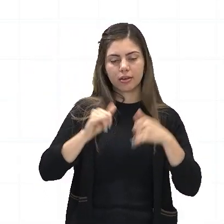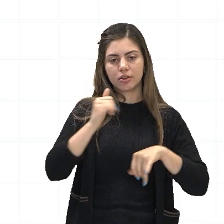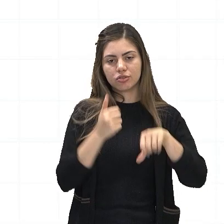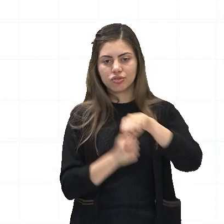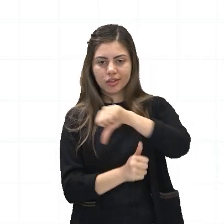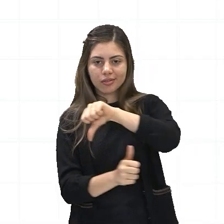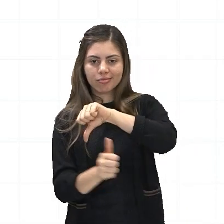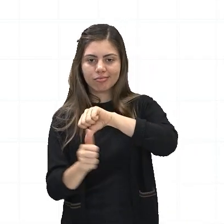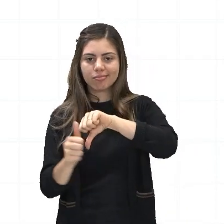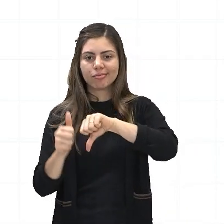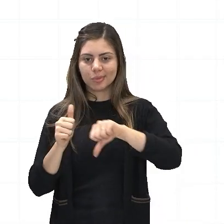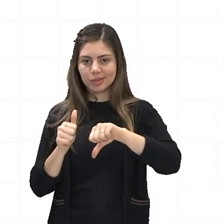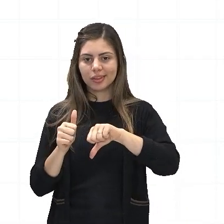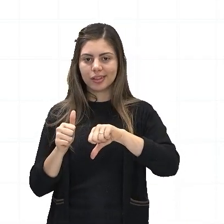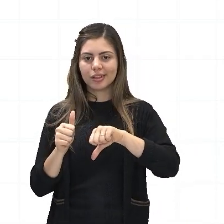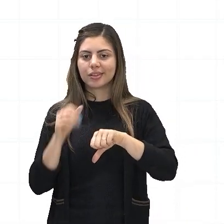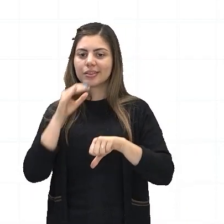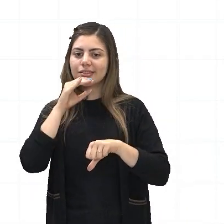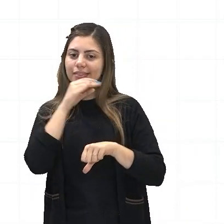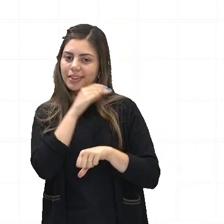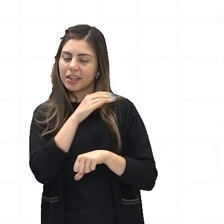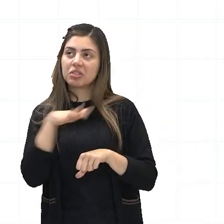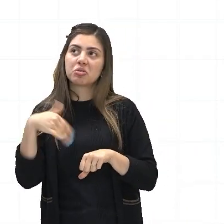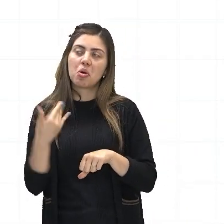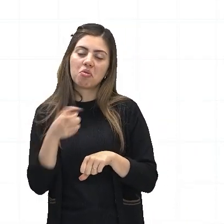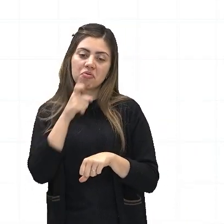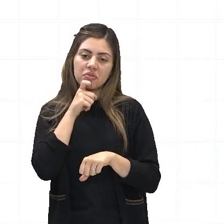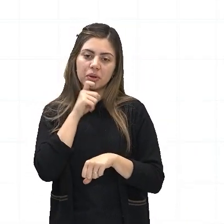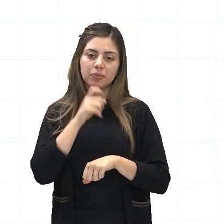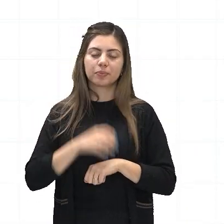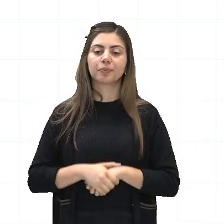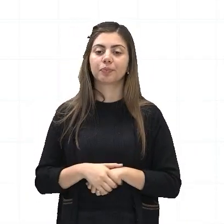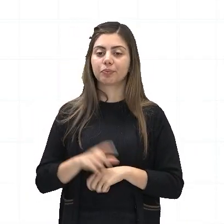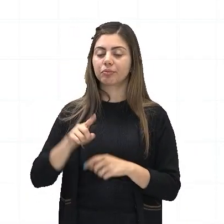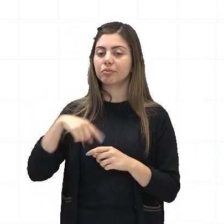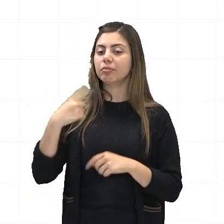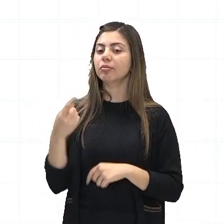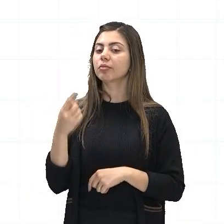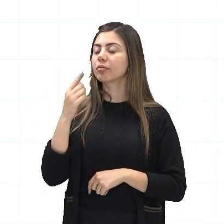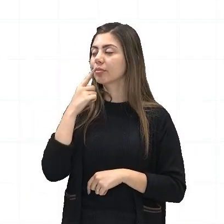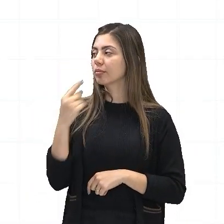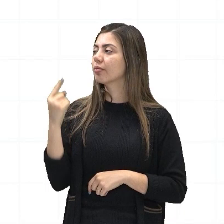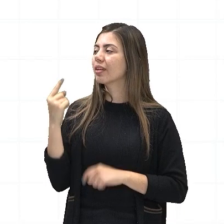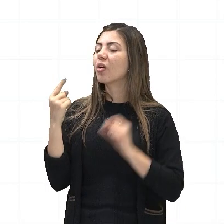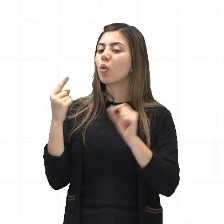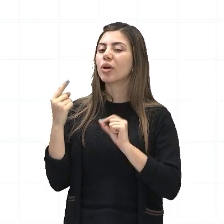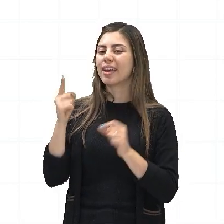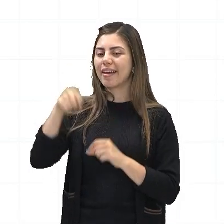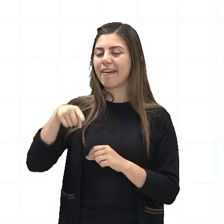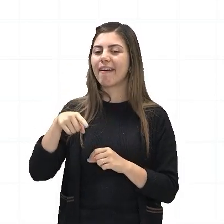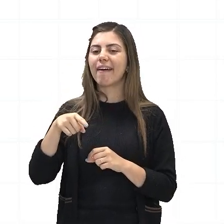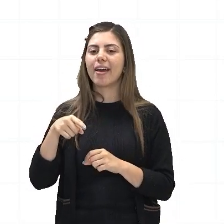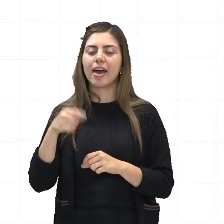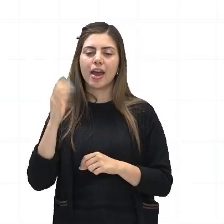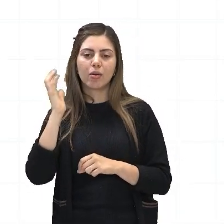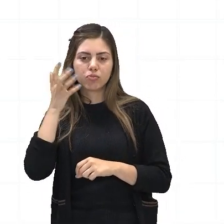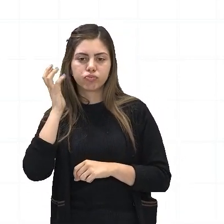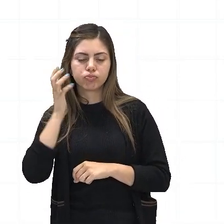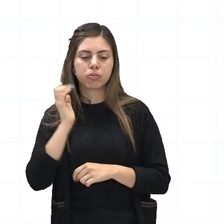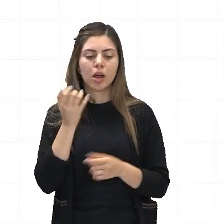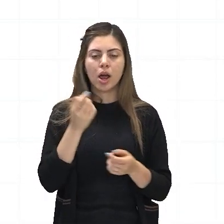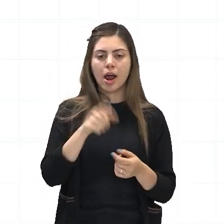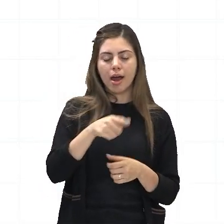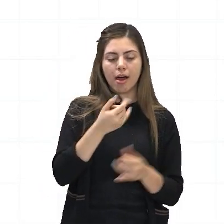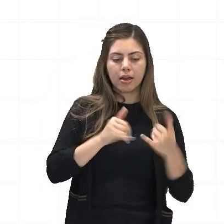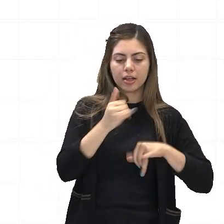energia térmica, né? Para poder aquecer aquela água. Temos lá o aparelho de som, né? Que vai transformar ali a energia elétrica em energia sonora. Mesmo caso